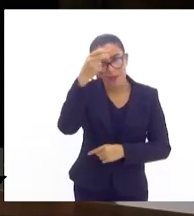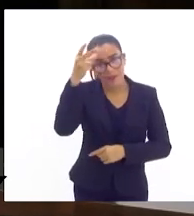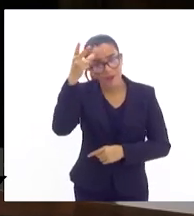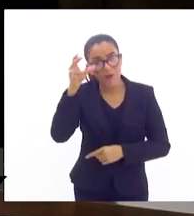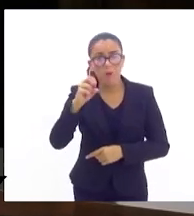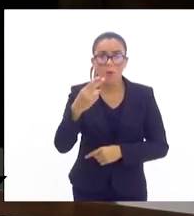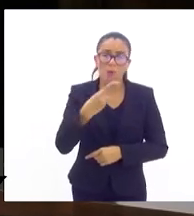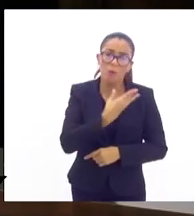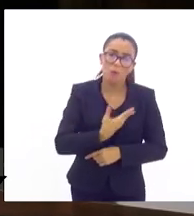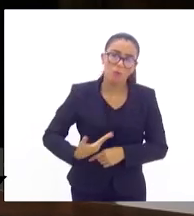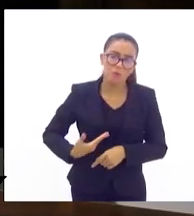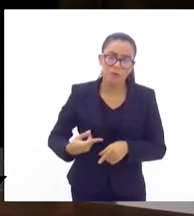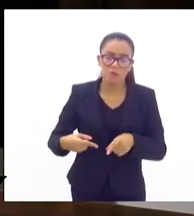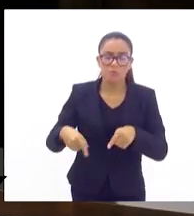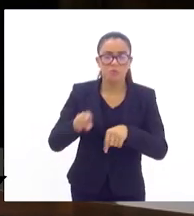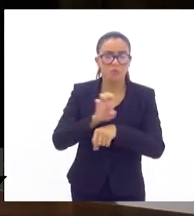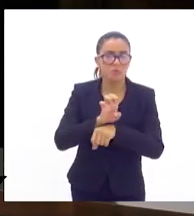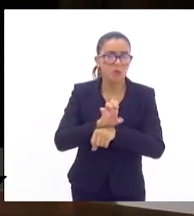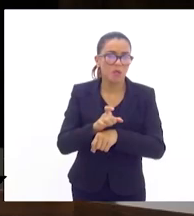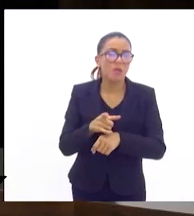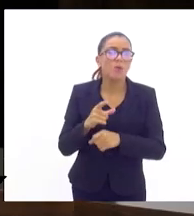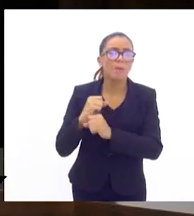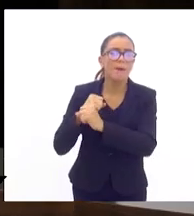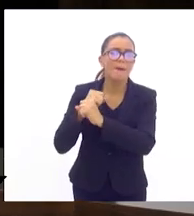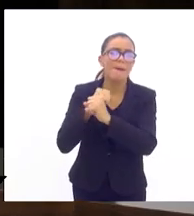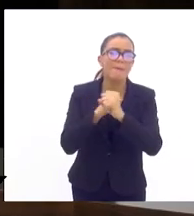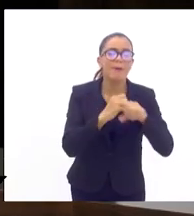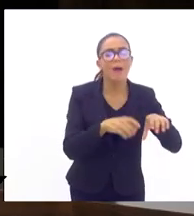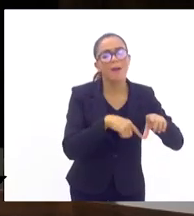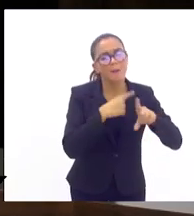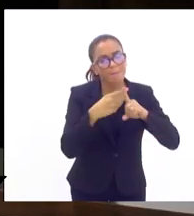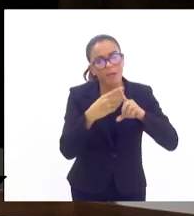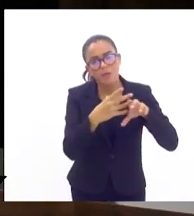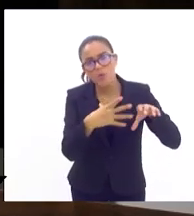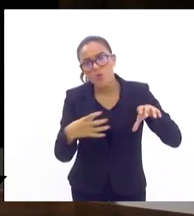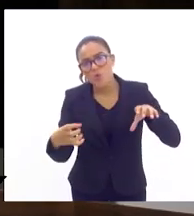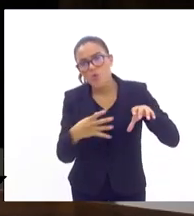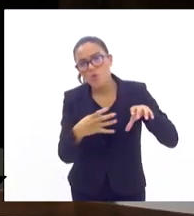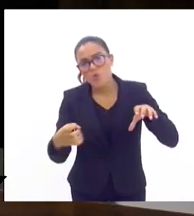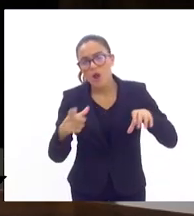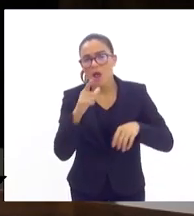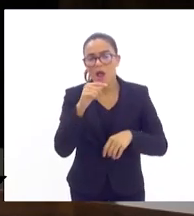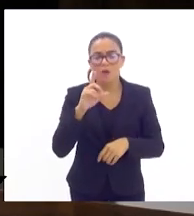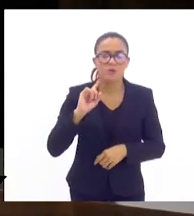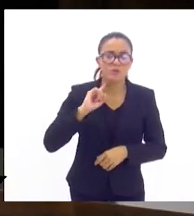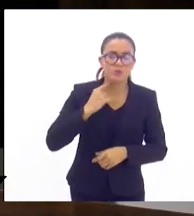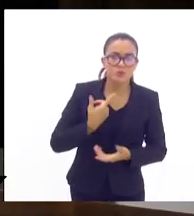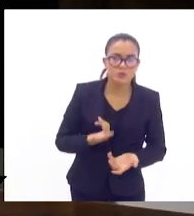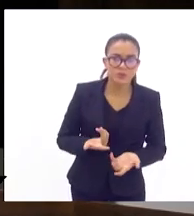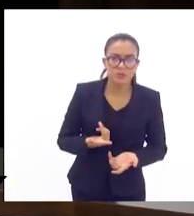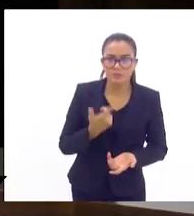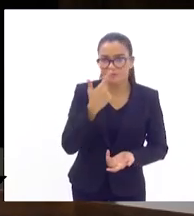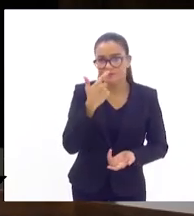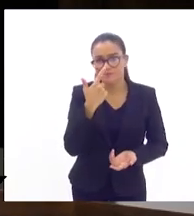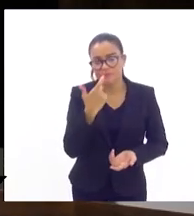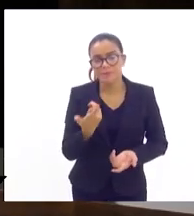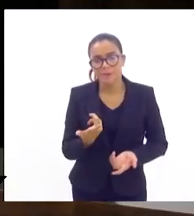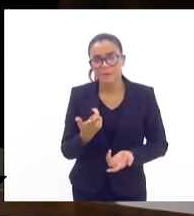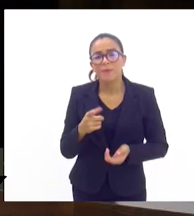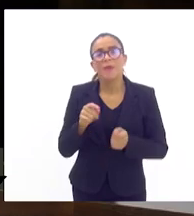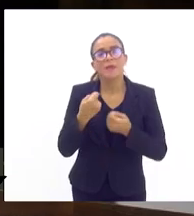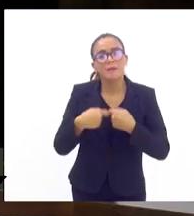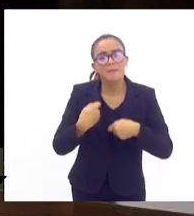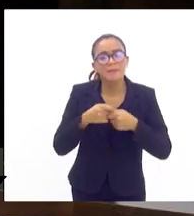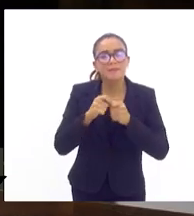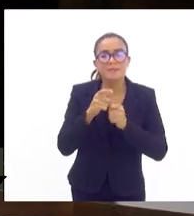o Governo do Estado, em parceria, estão levando a pavimentação e drenagem. E quem tem que fazer a expansão da